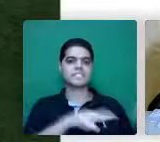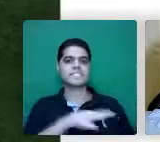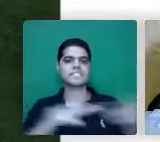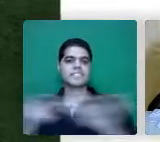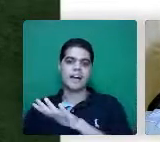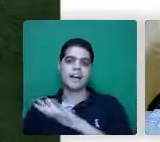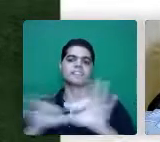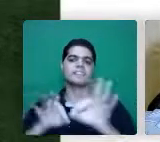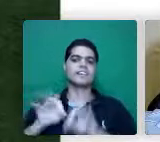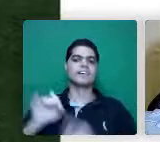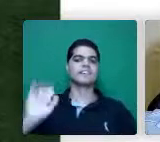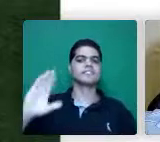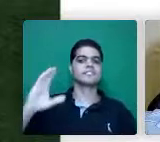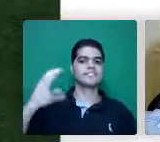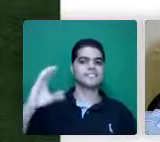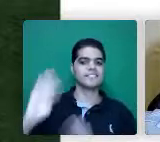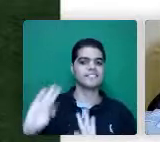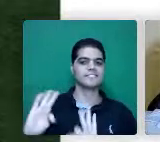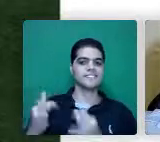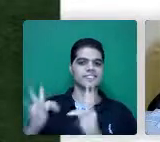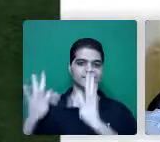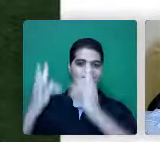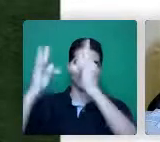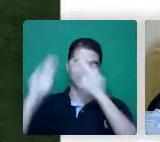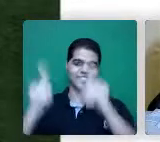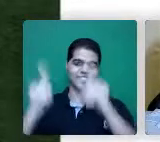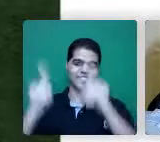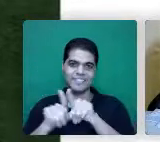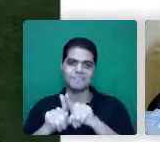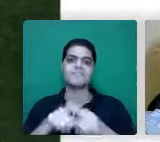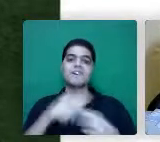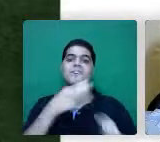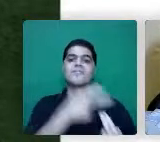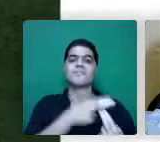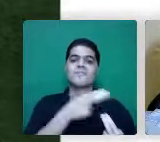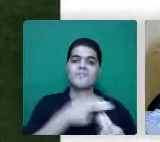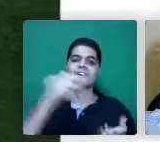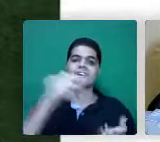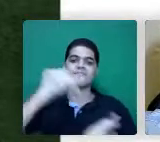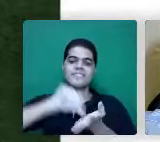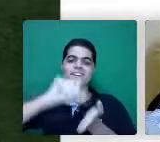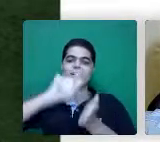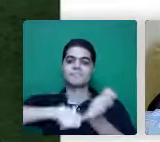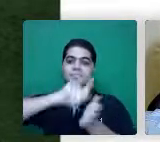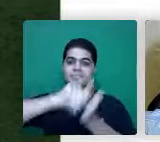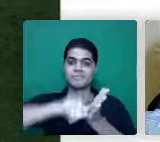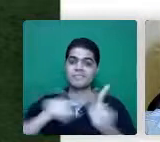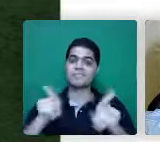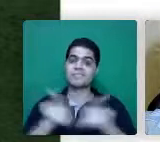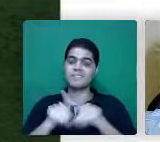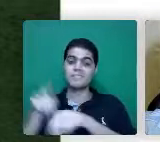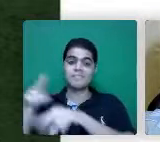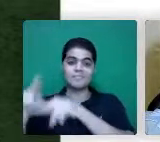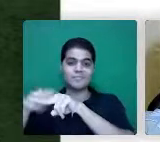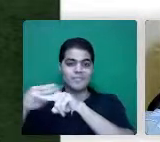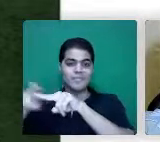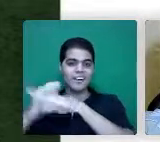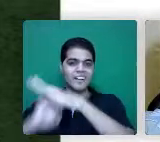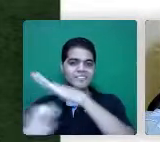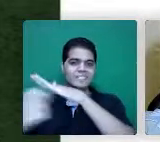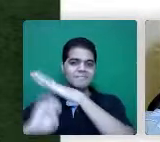Ciência e Tecnologia. O IF Baiano, Campus Guanambi, Niagros e o Movimento Cacau, Chocolate e Cultura. E contando aí com o